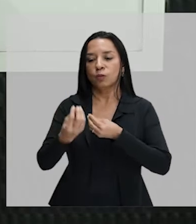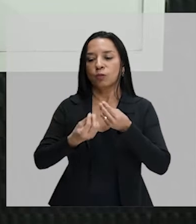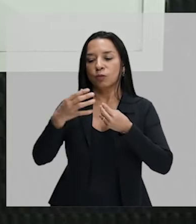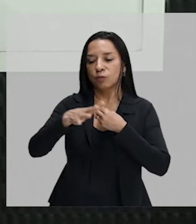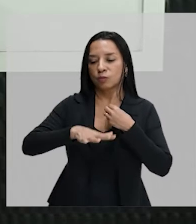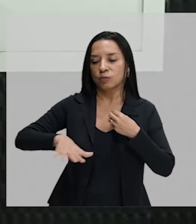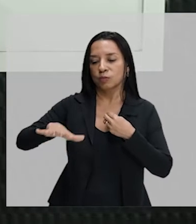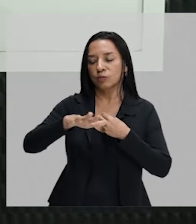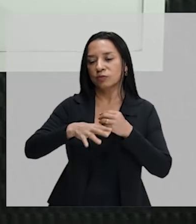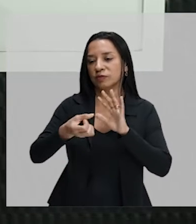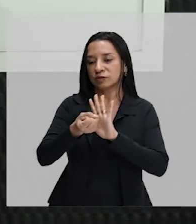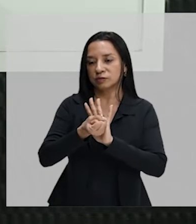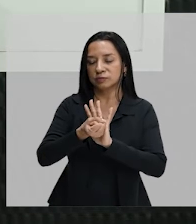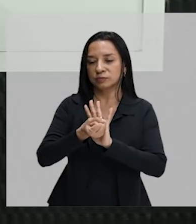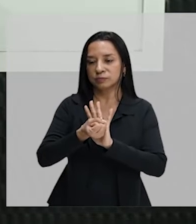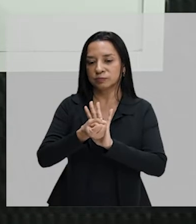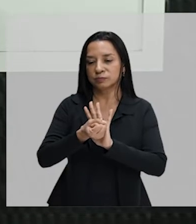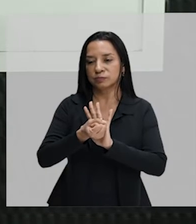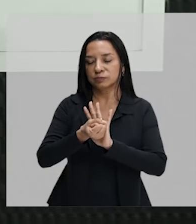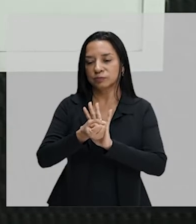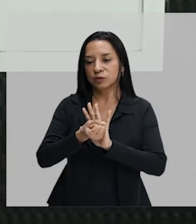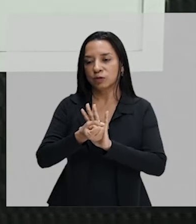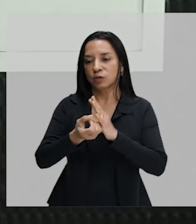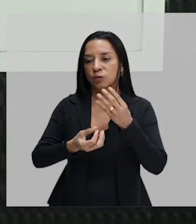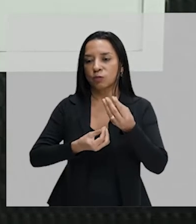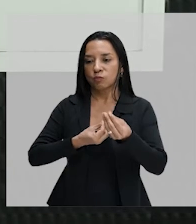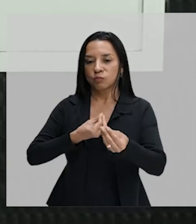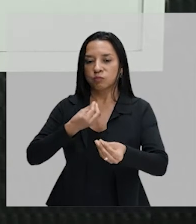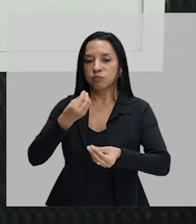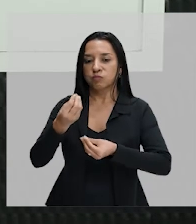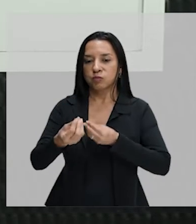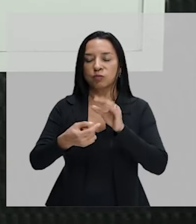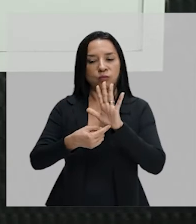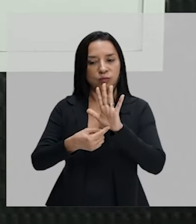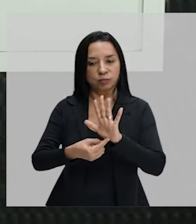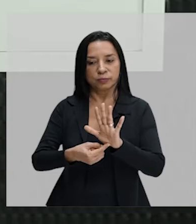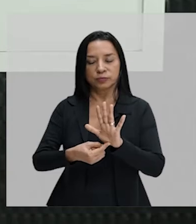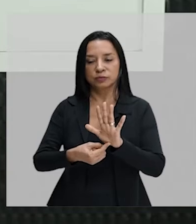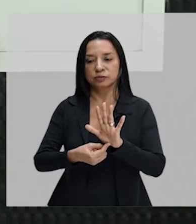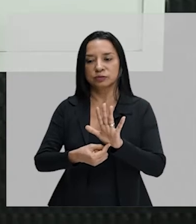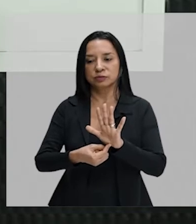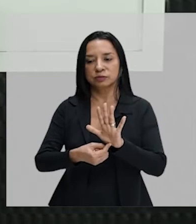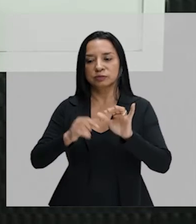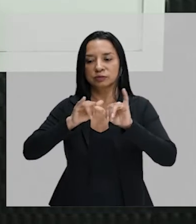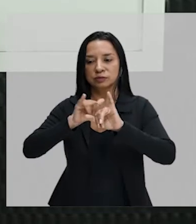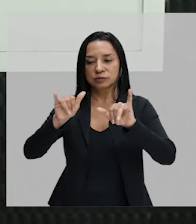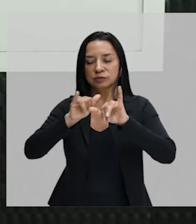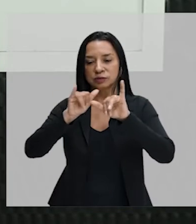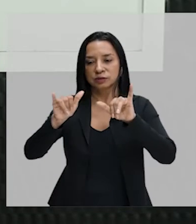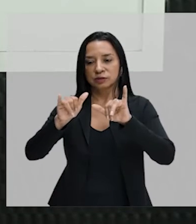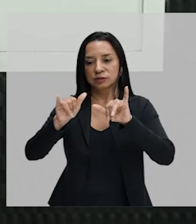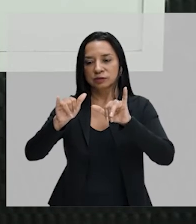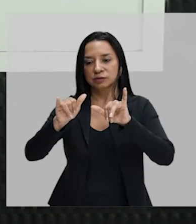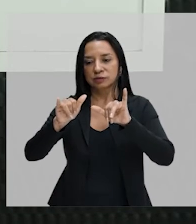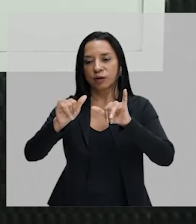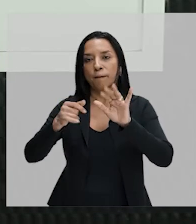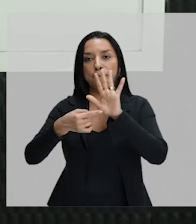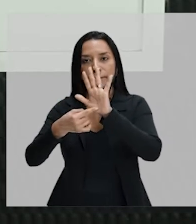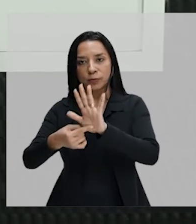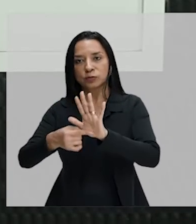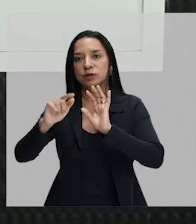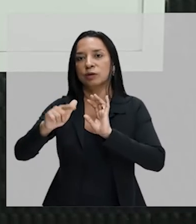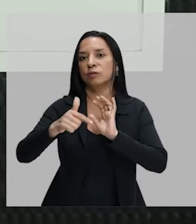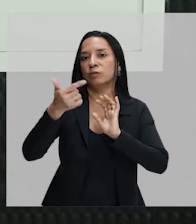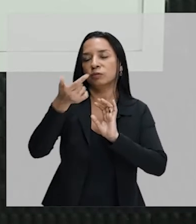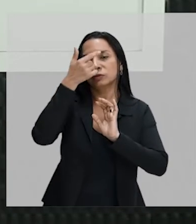universo simbólico, a expressão, a forma de você demonstrar, anunciar, levar aos outros,